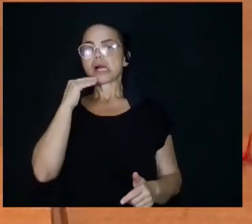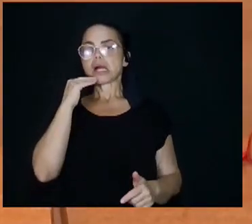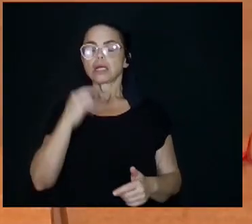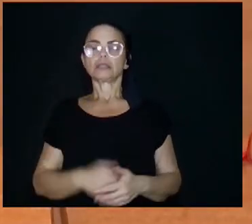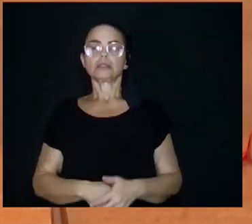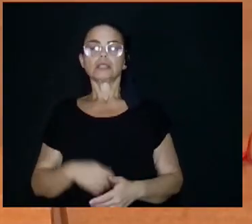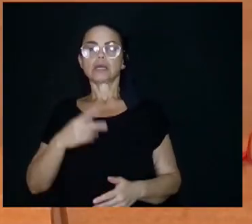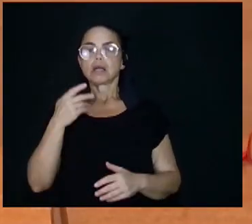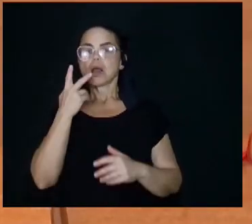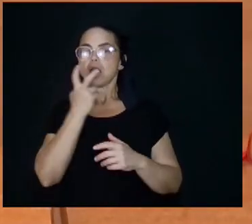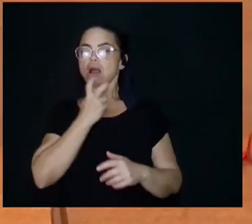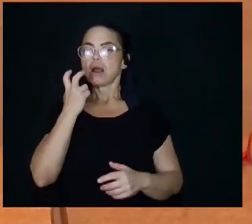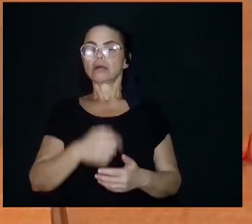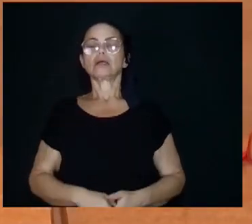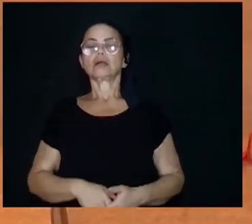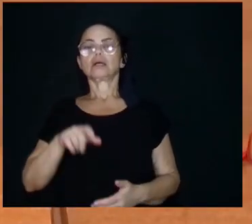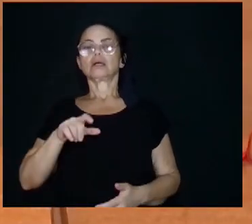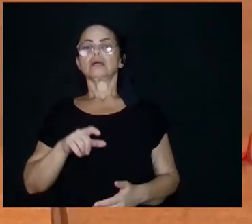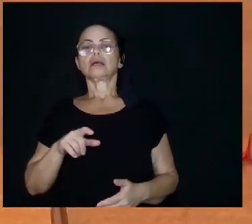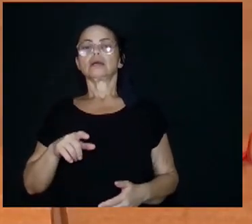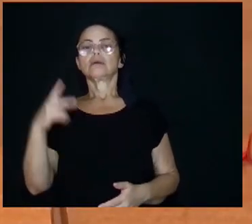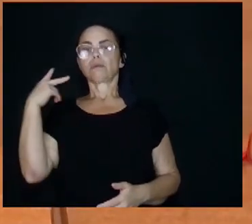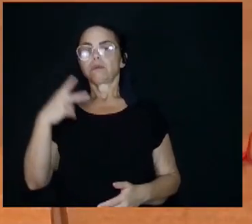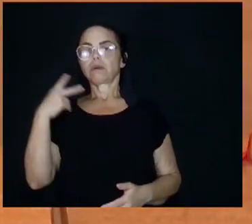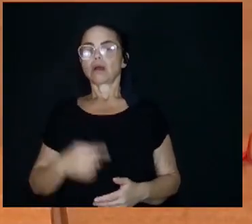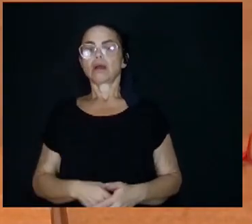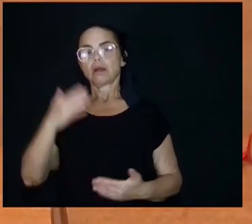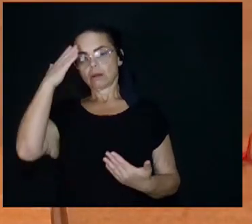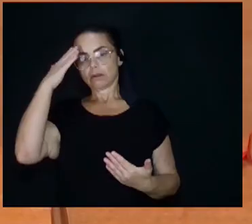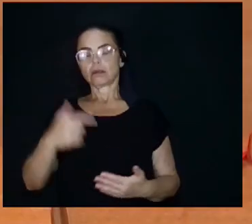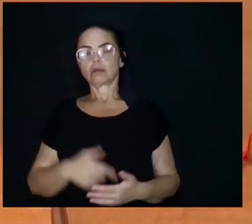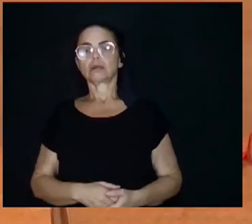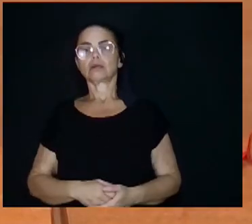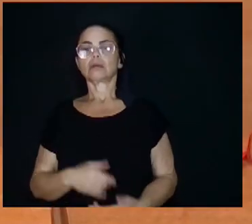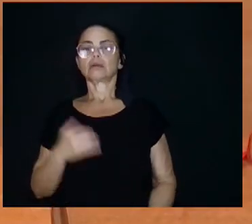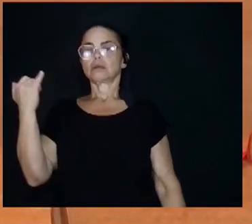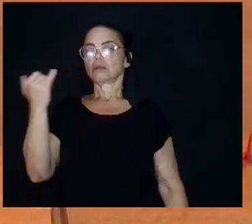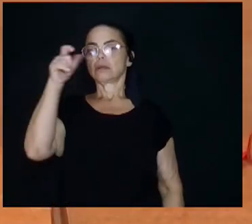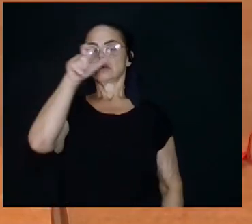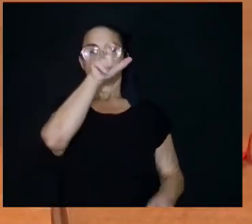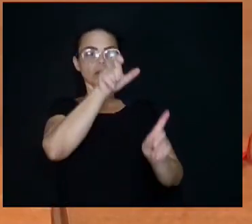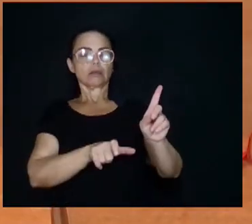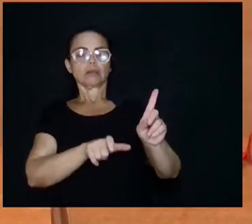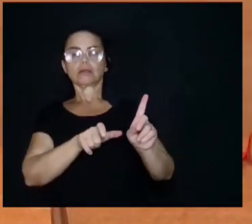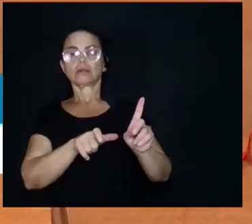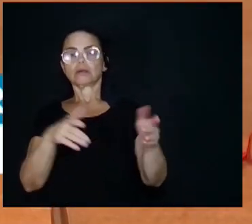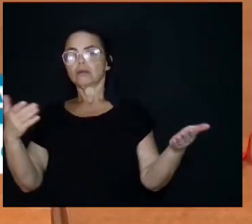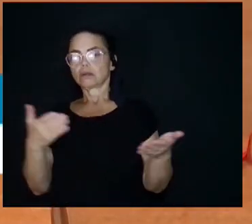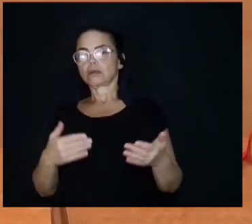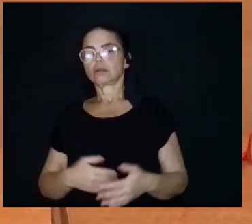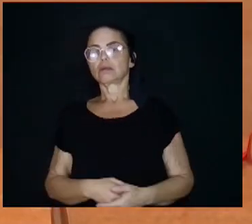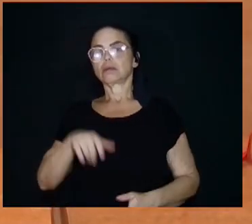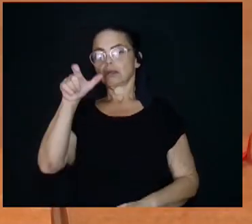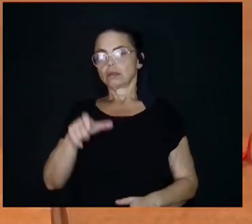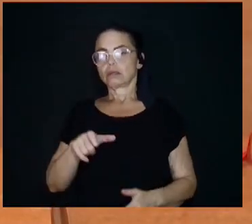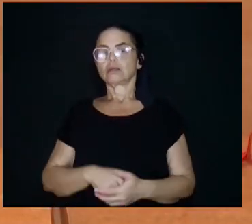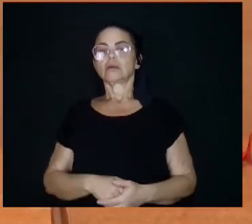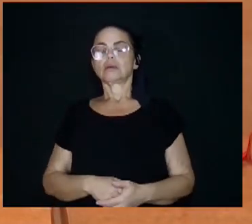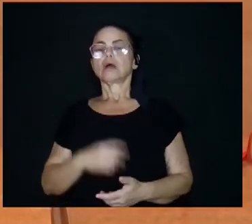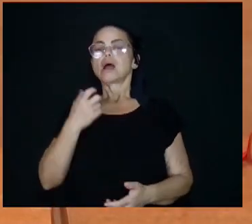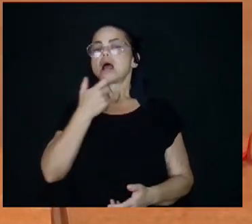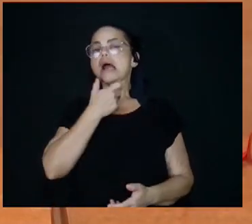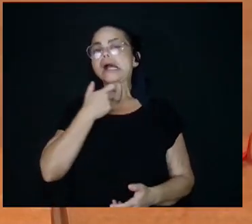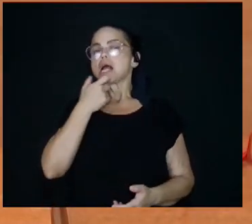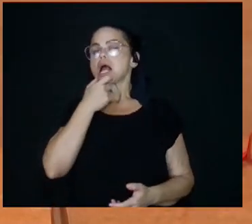agradeço, primeiro fazendo menção a uma pessoa importantíssima nesse momento de hoje, a pessoa que gagueja,